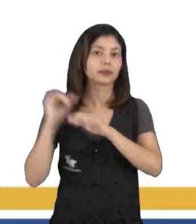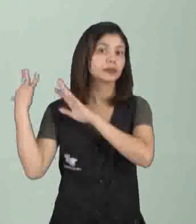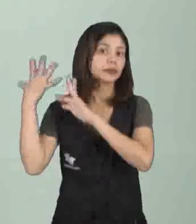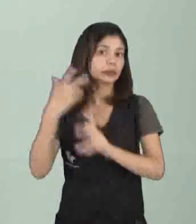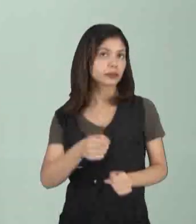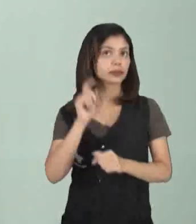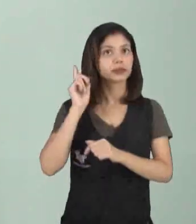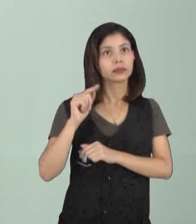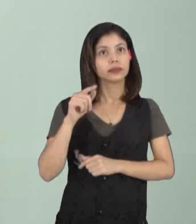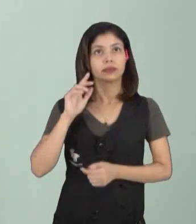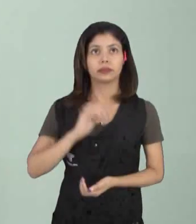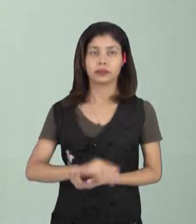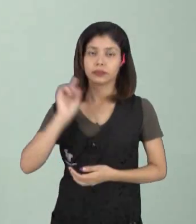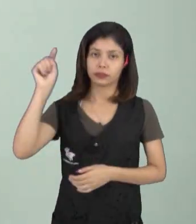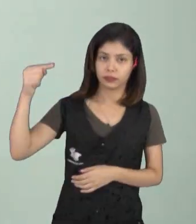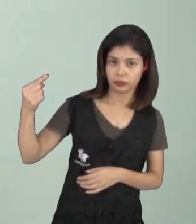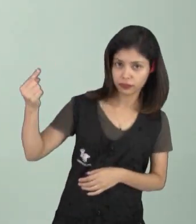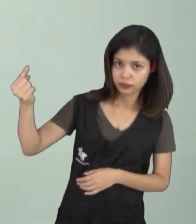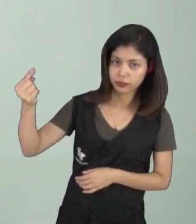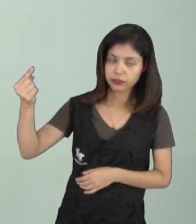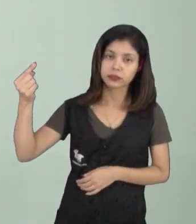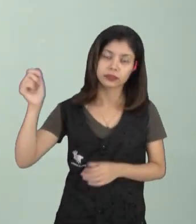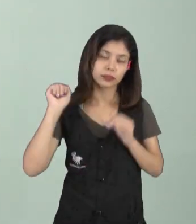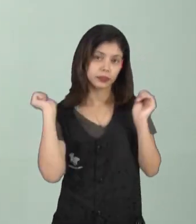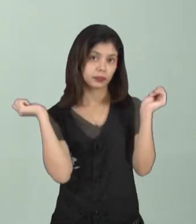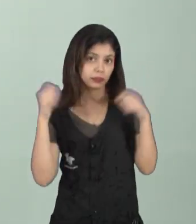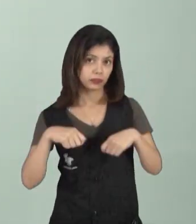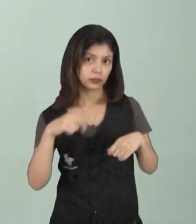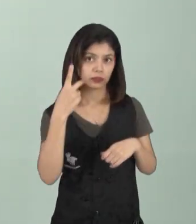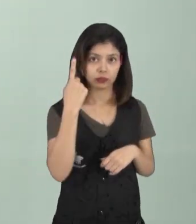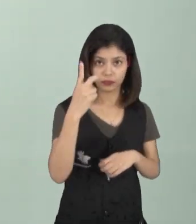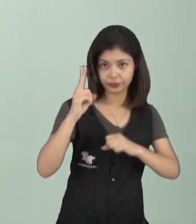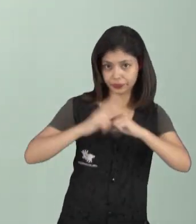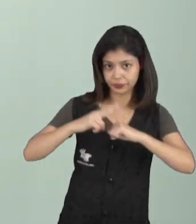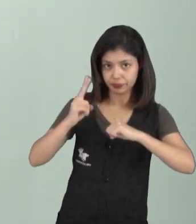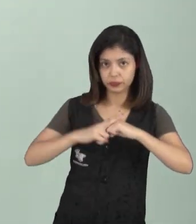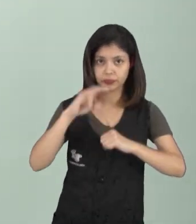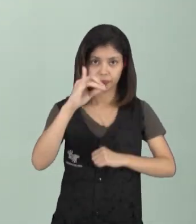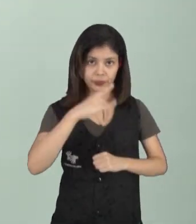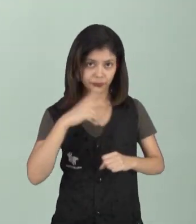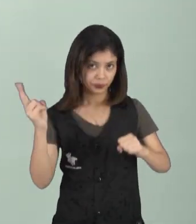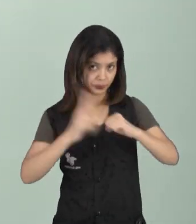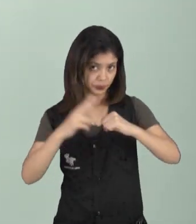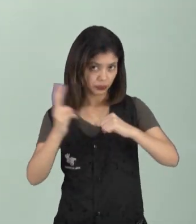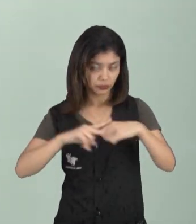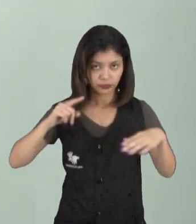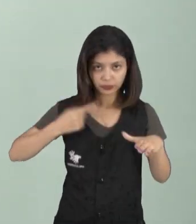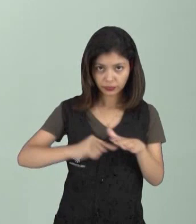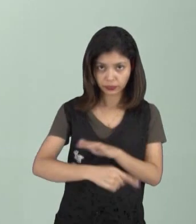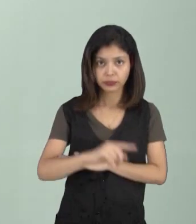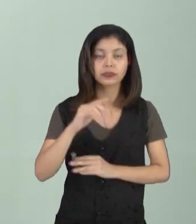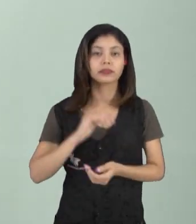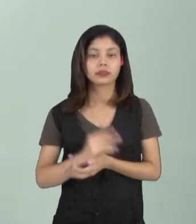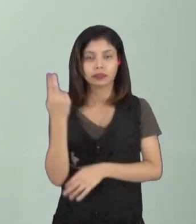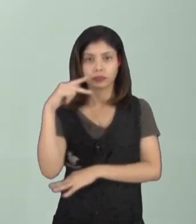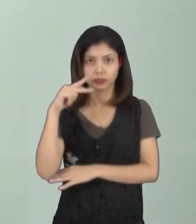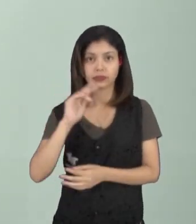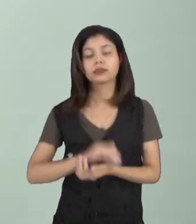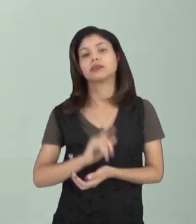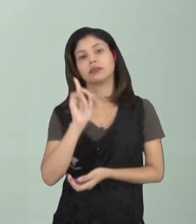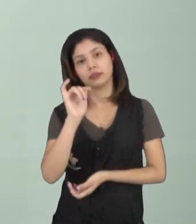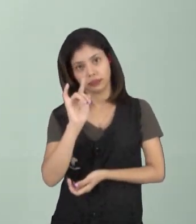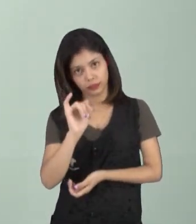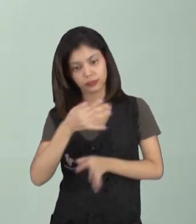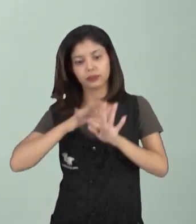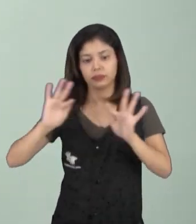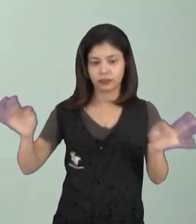recapitular aqui, é aquela que possui um verbo. Se a gente tem um verbo ali dentro daquele período, é uma oração.